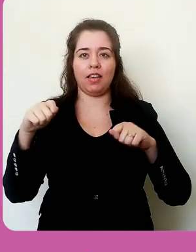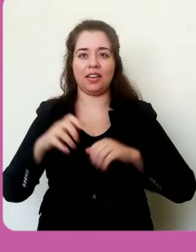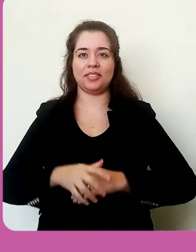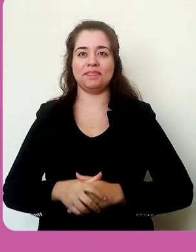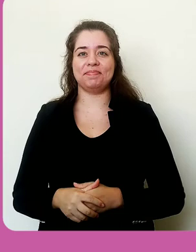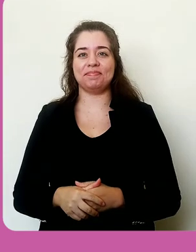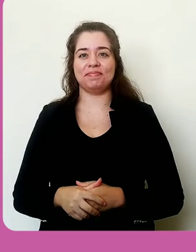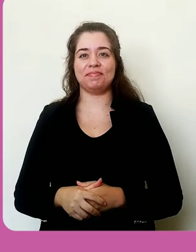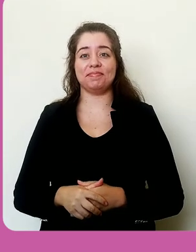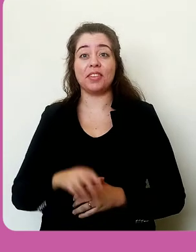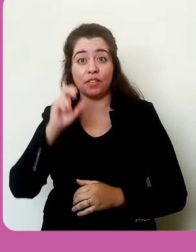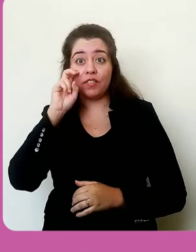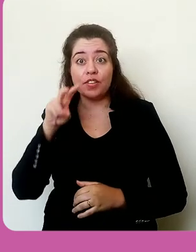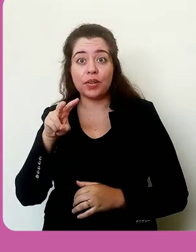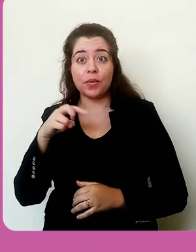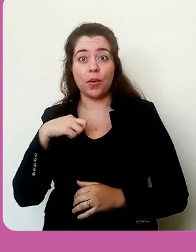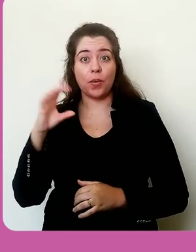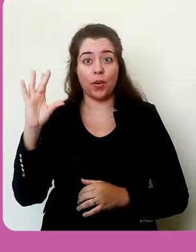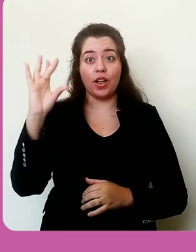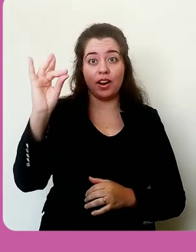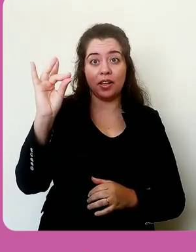espaço para vocês verem o que eu colei aqui.